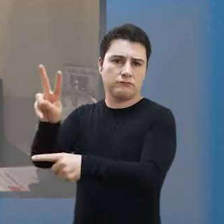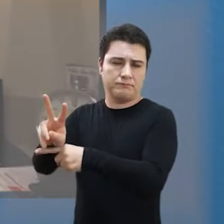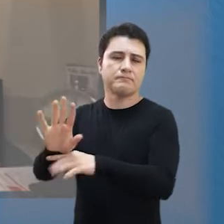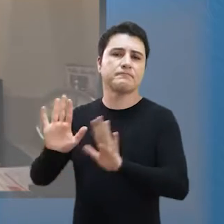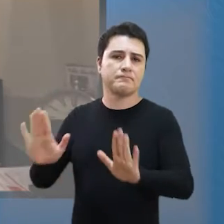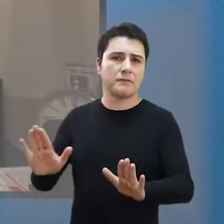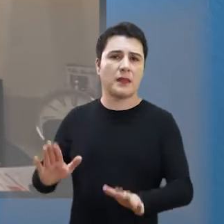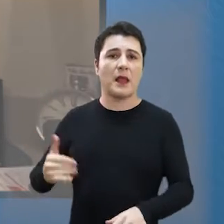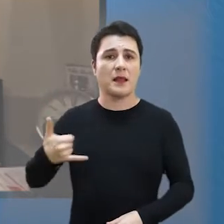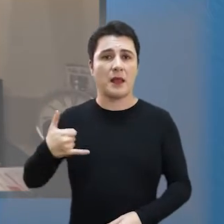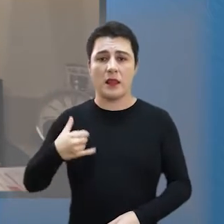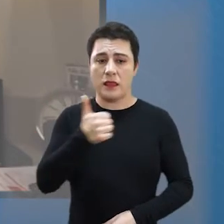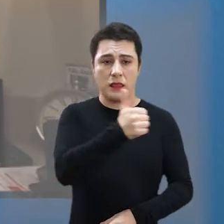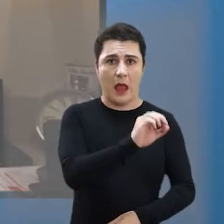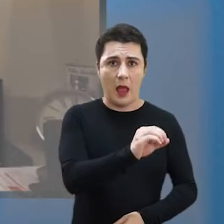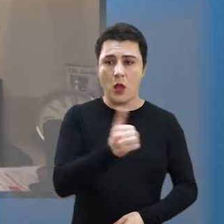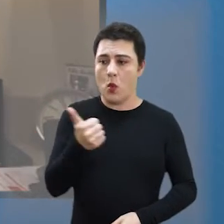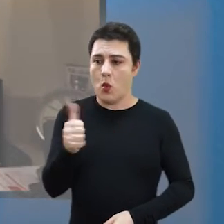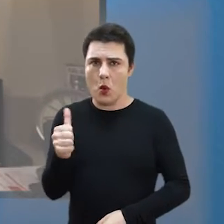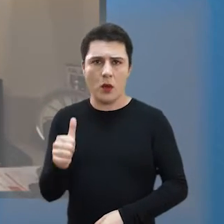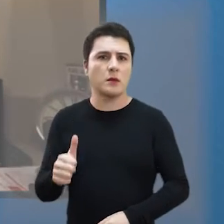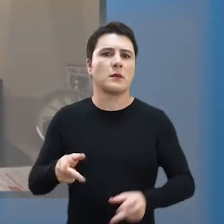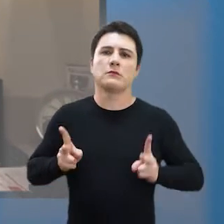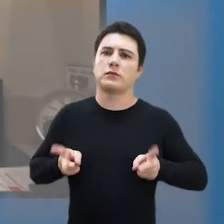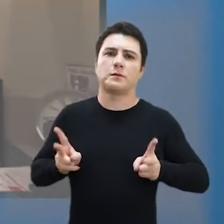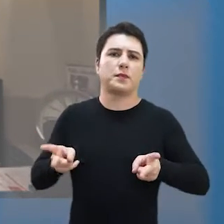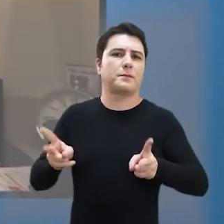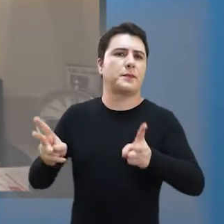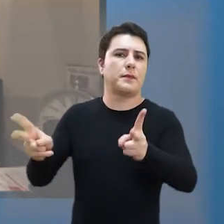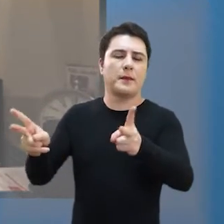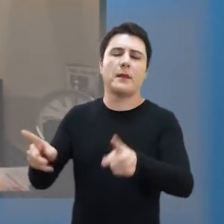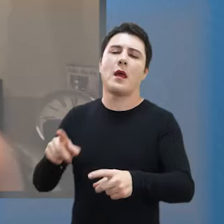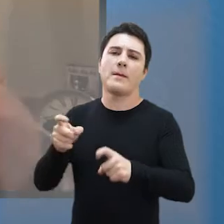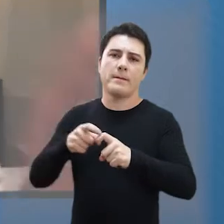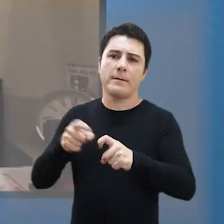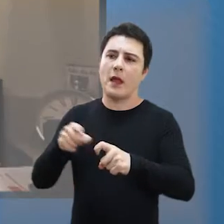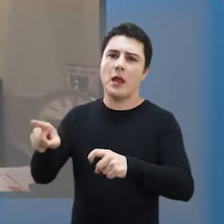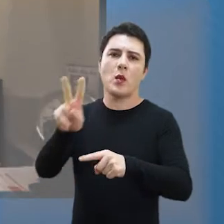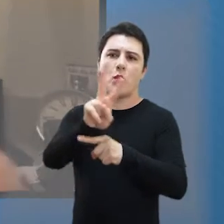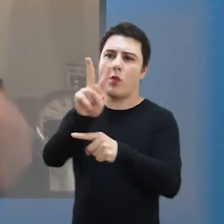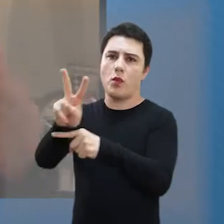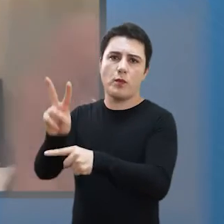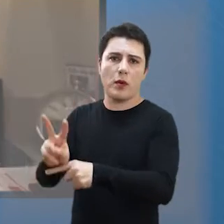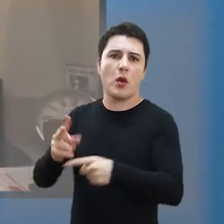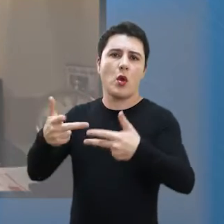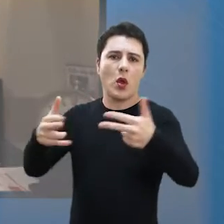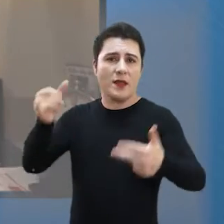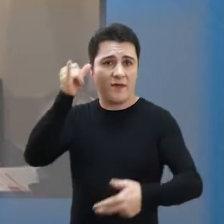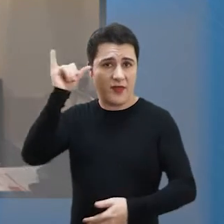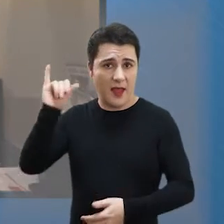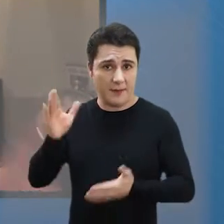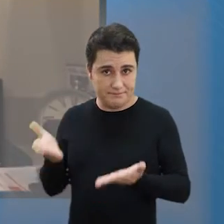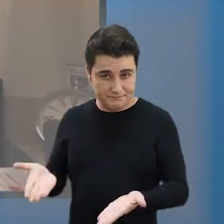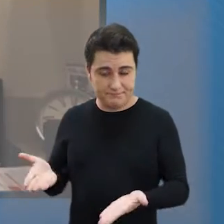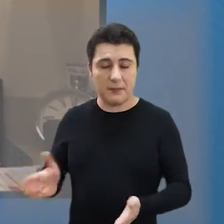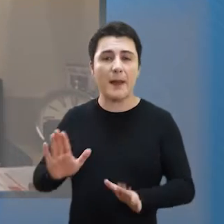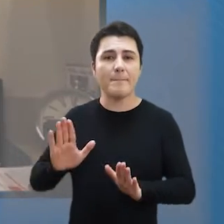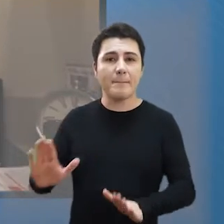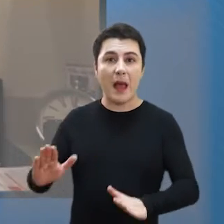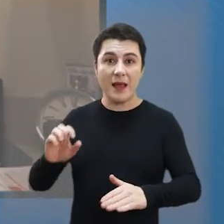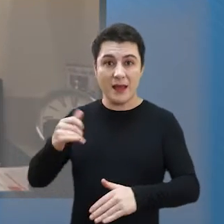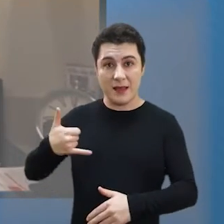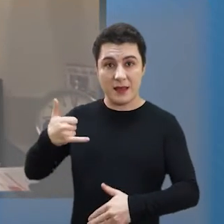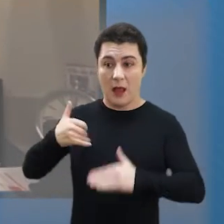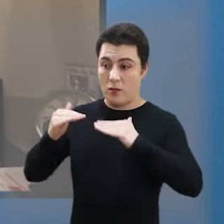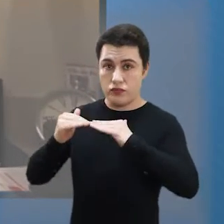mais ou menos até os 10, 11 anos de idade, é praticamente esse mesmo médico que vai lá fazer a rotina, a prevenção. Depois dessa idade,